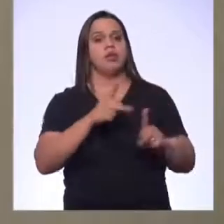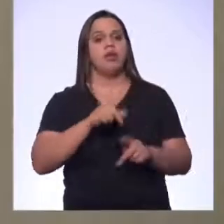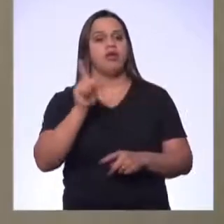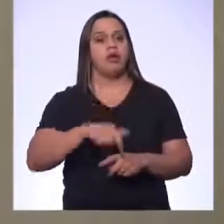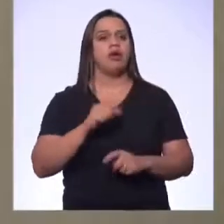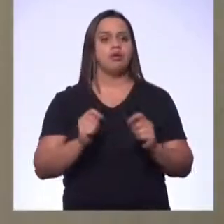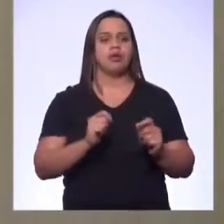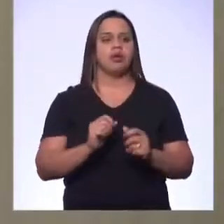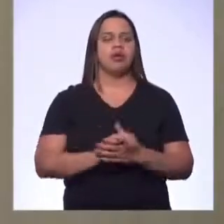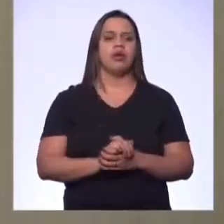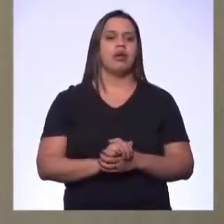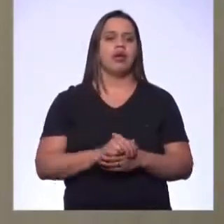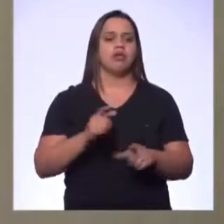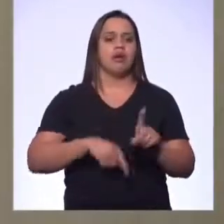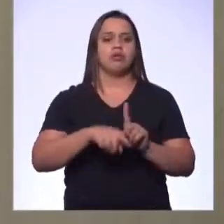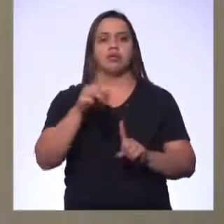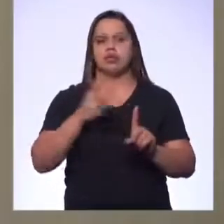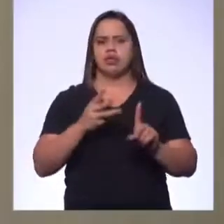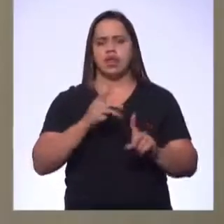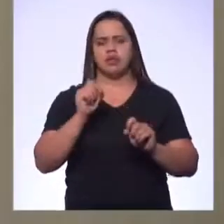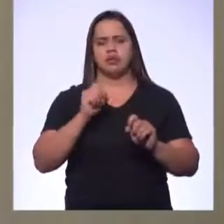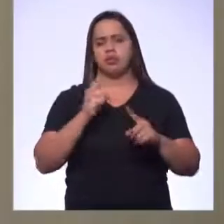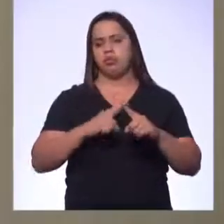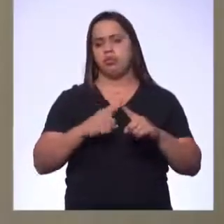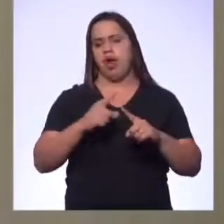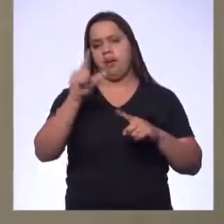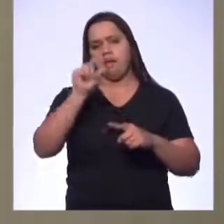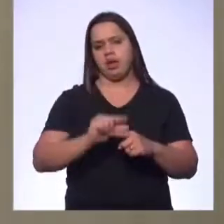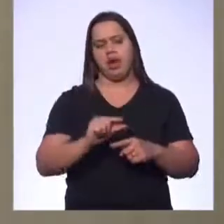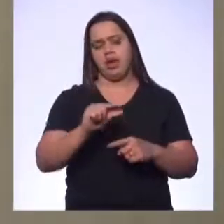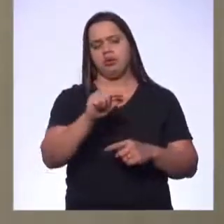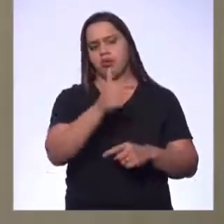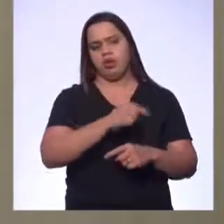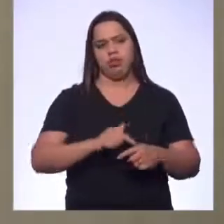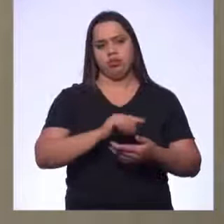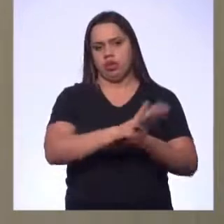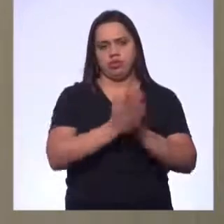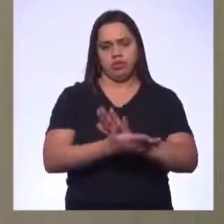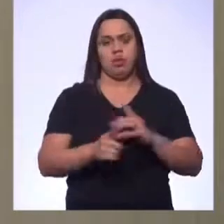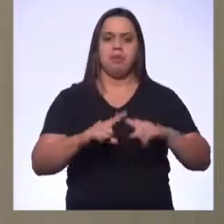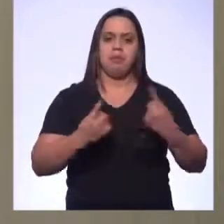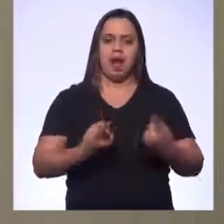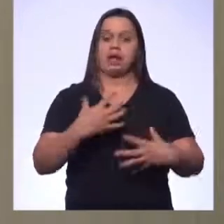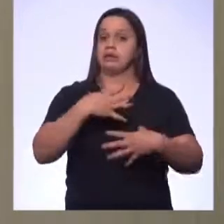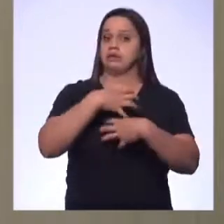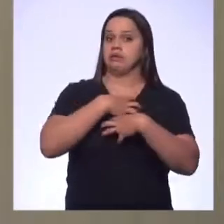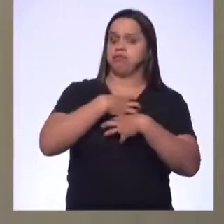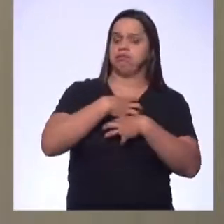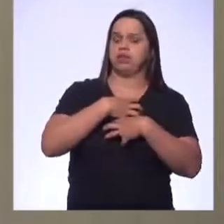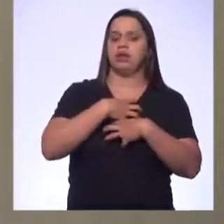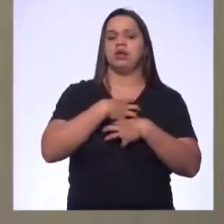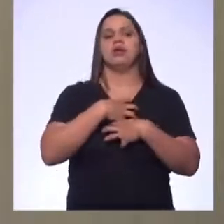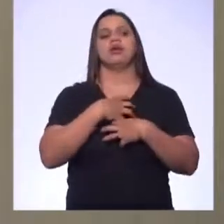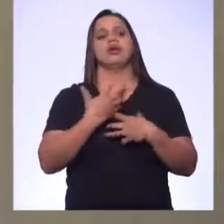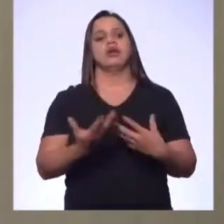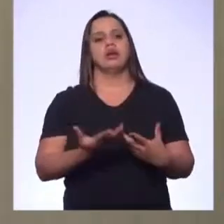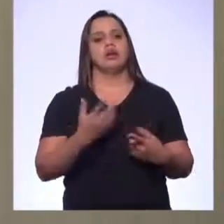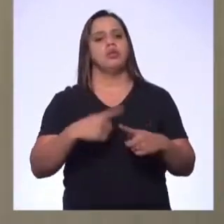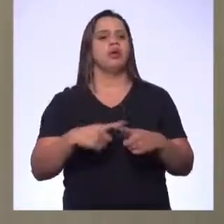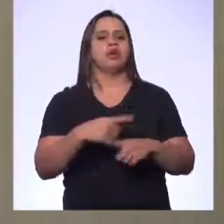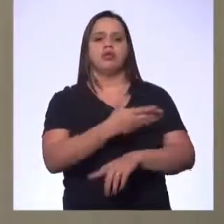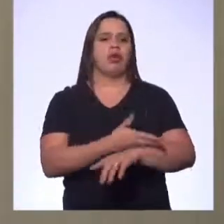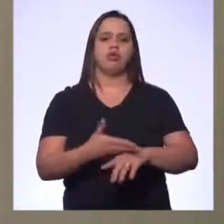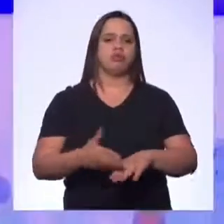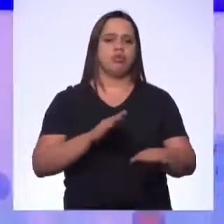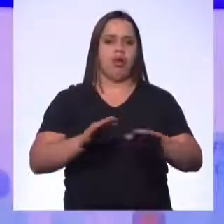magnitude 3, que é pequeno, não causa dano, mas causa um certo desconforto quando a população não está acostumada a